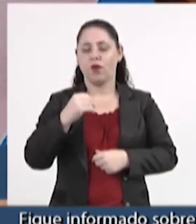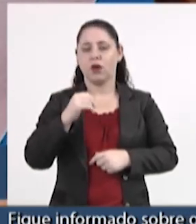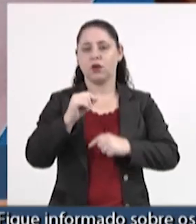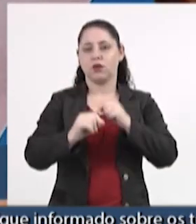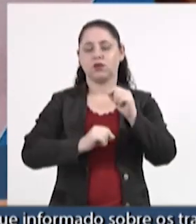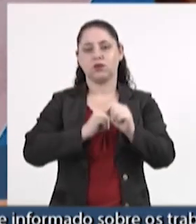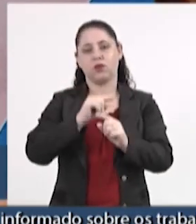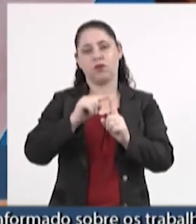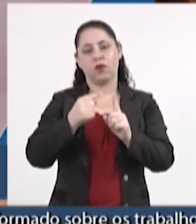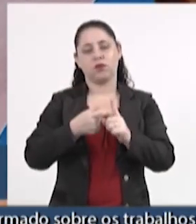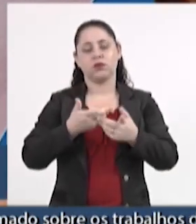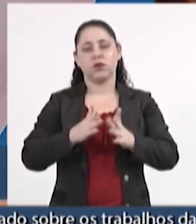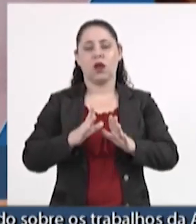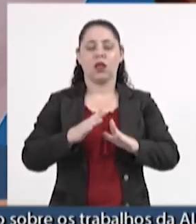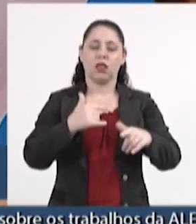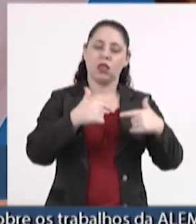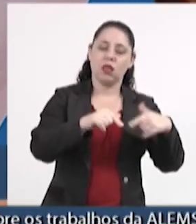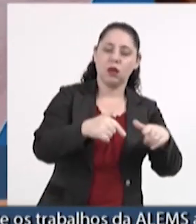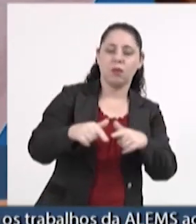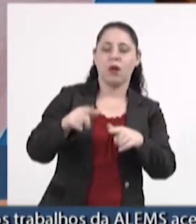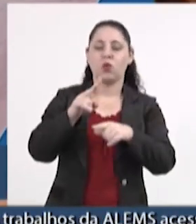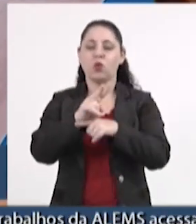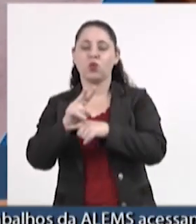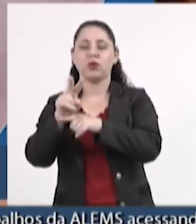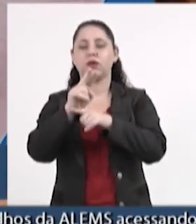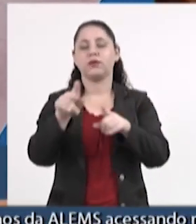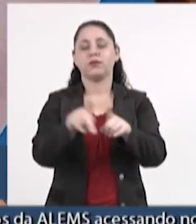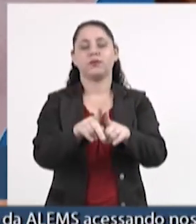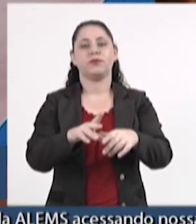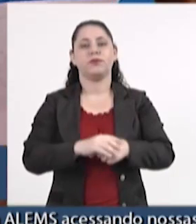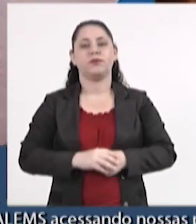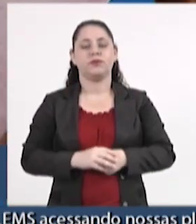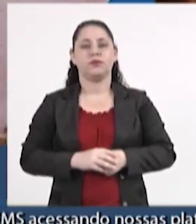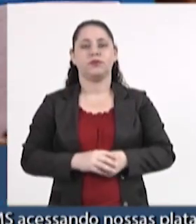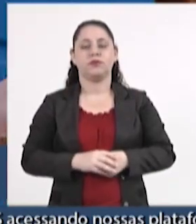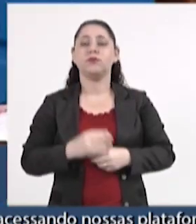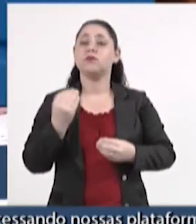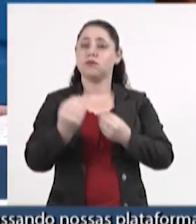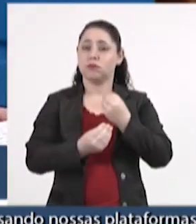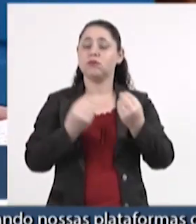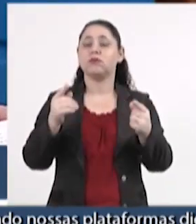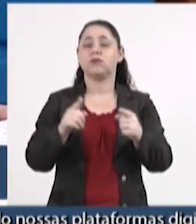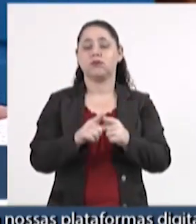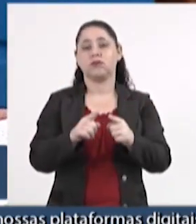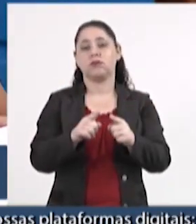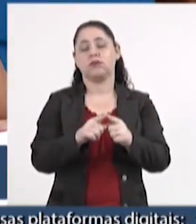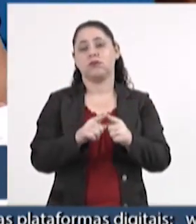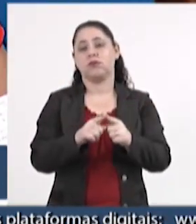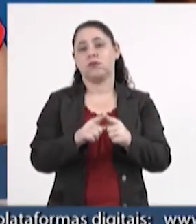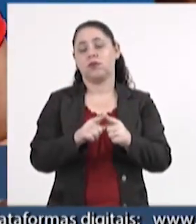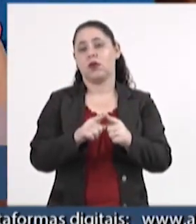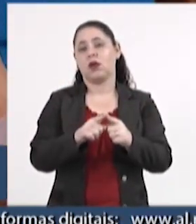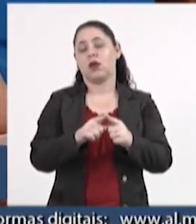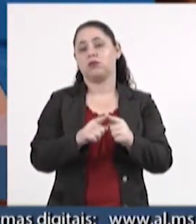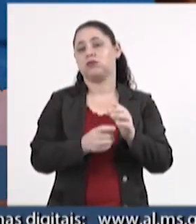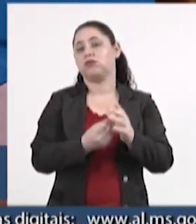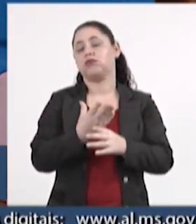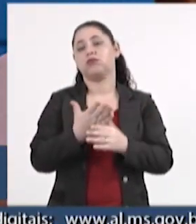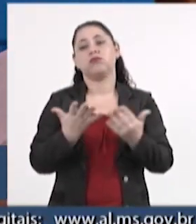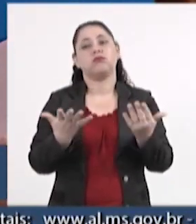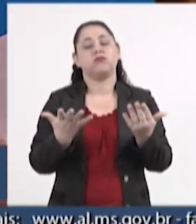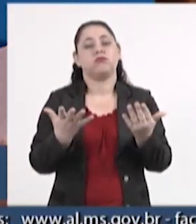através do nosso trabalho doméstico e de cuidados, bem como aqueles considerados